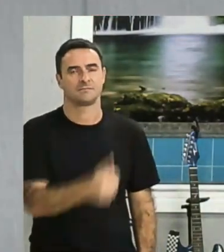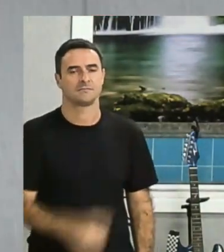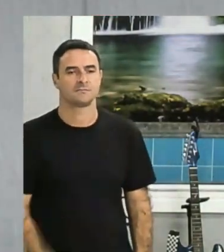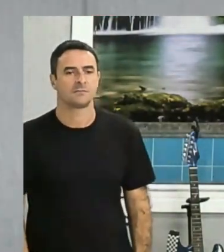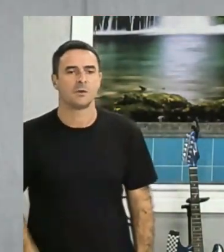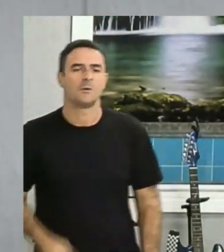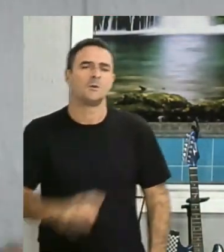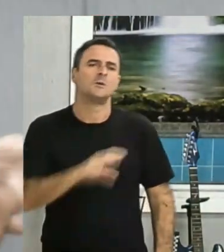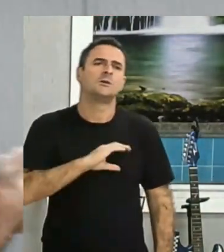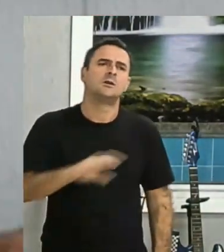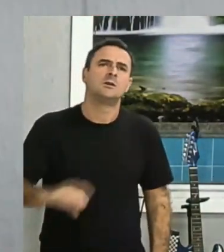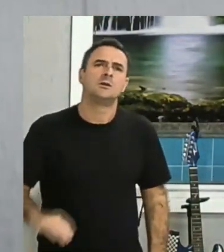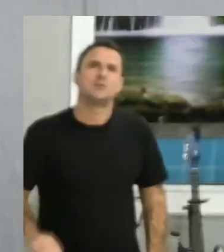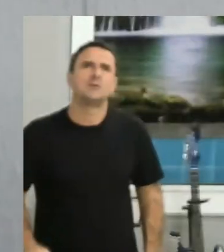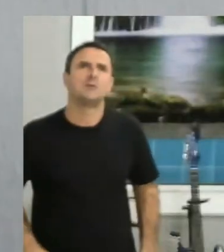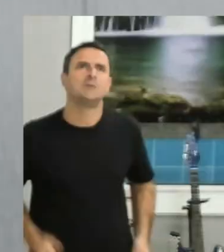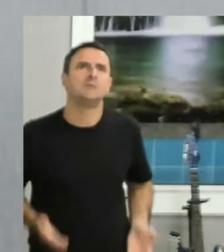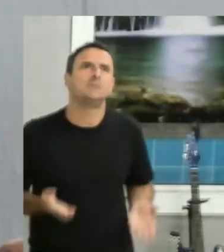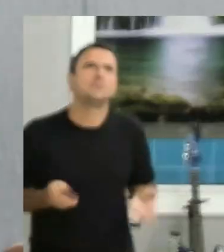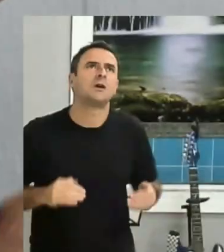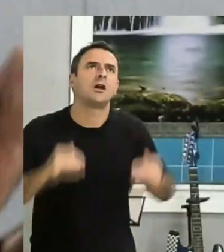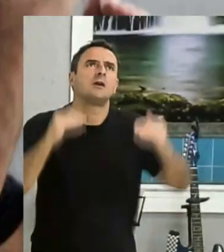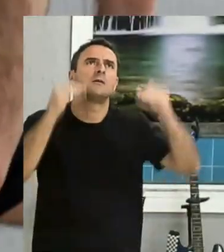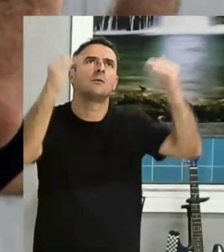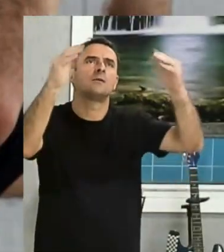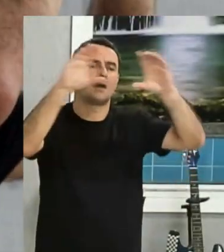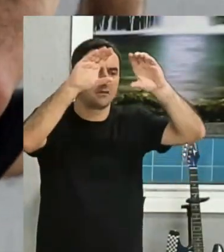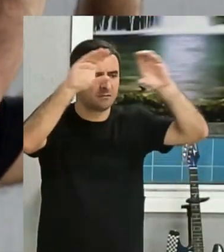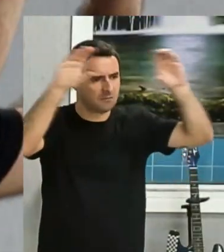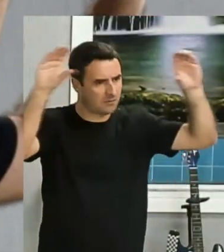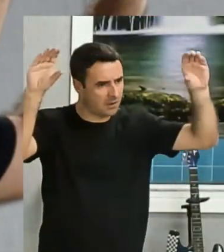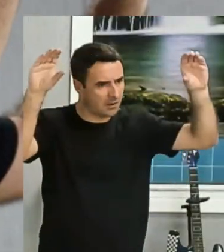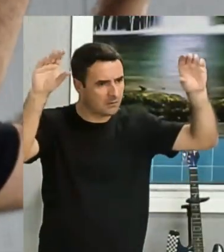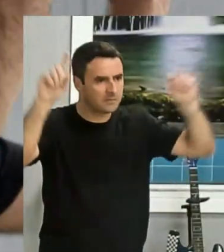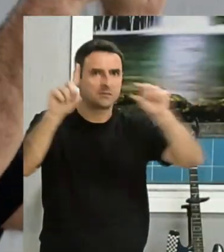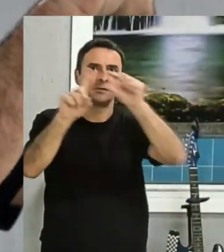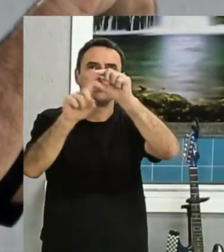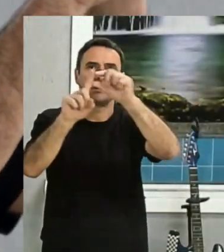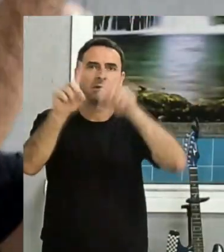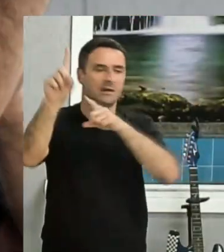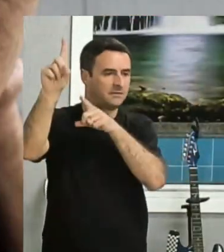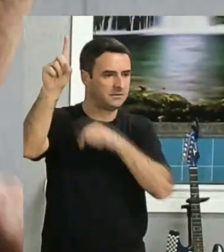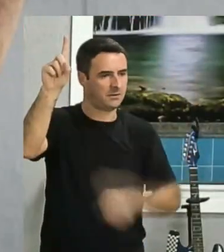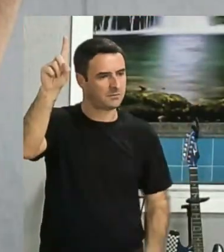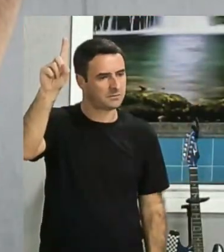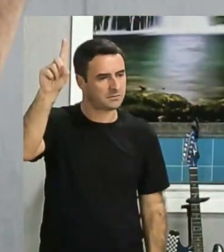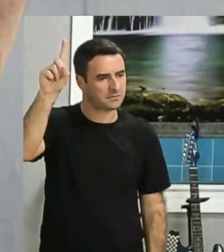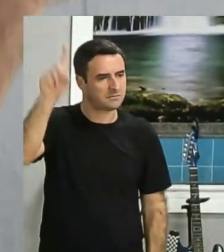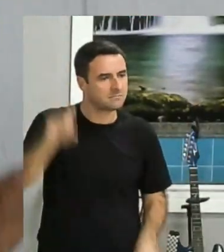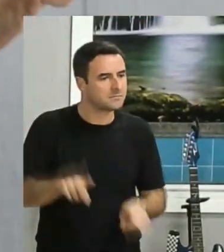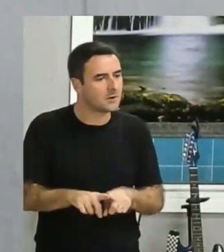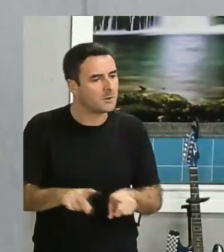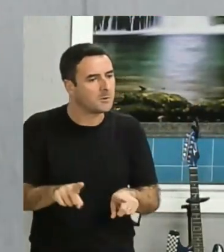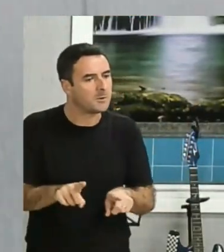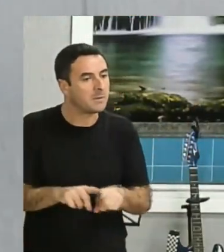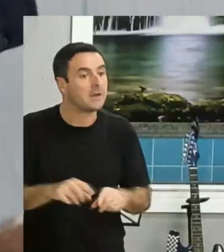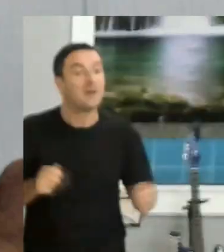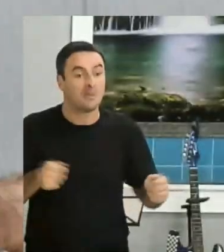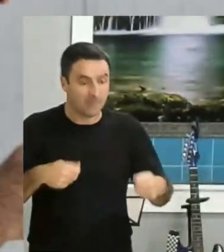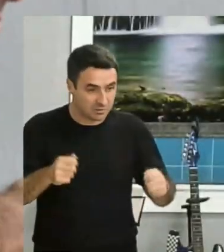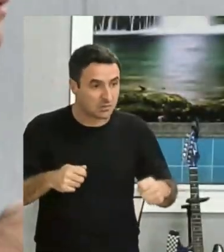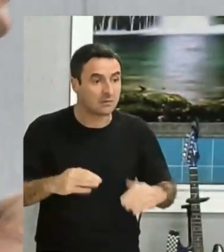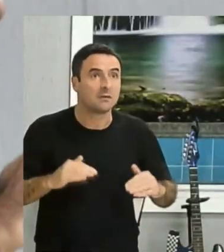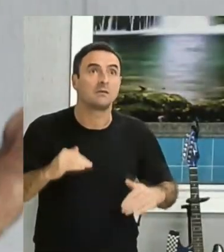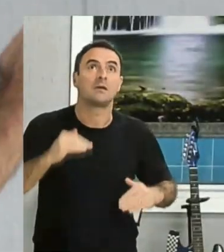irmãos, Cristo é exaltado nos céus e pela palavra de Deus, mas ele também precisa ser exaltado na